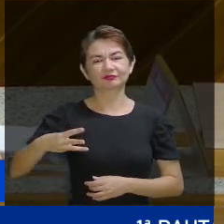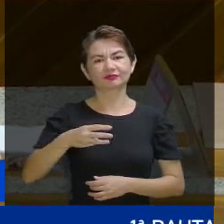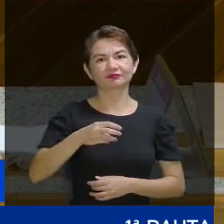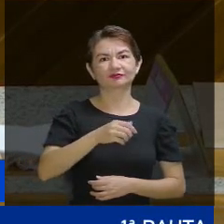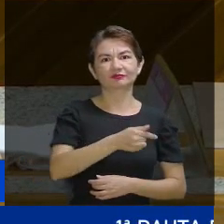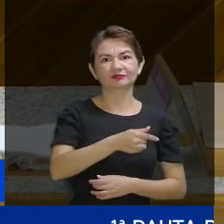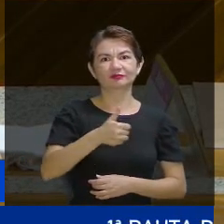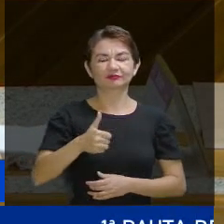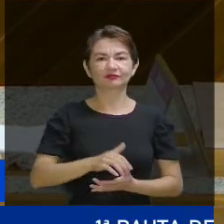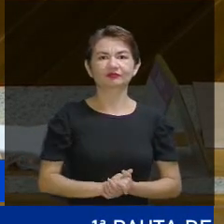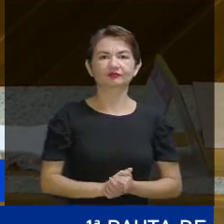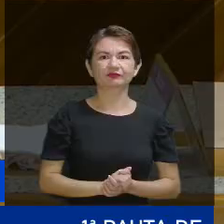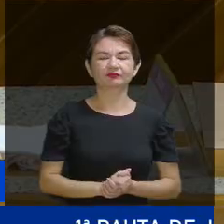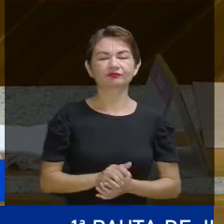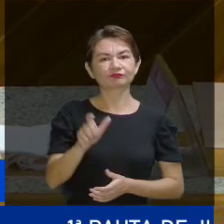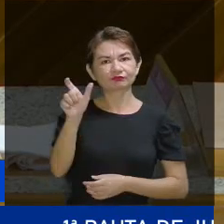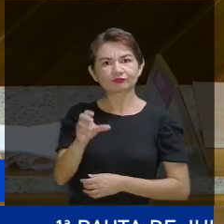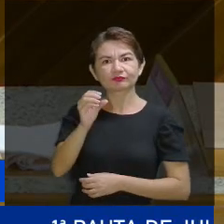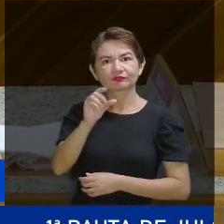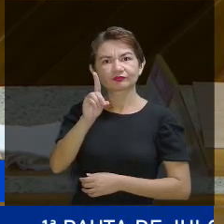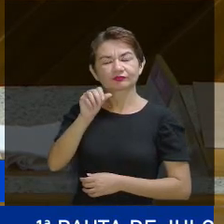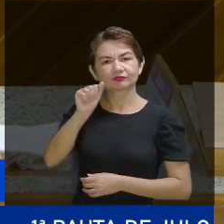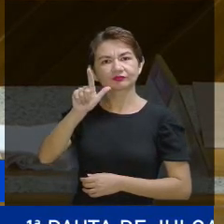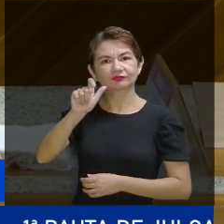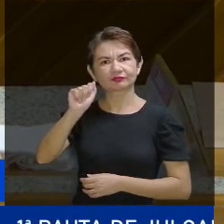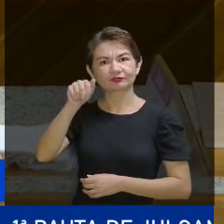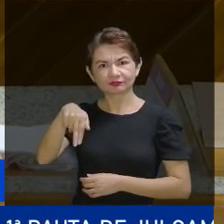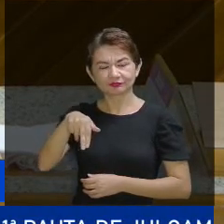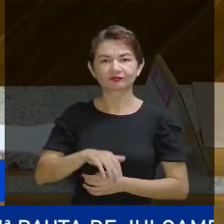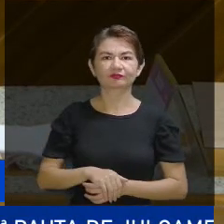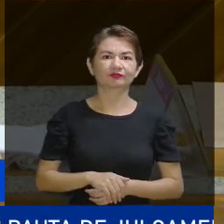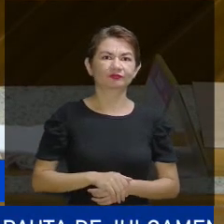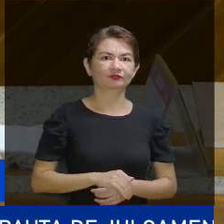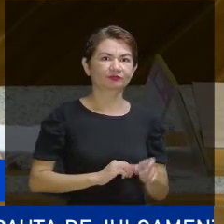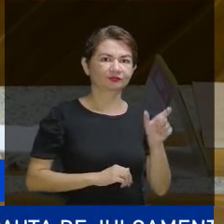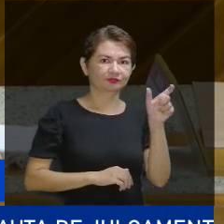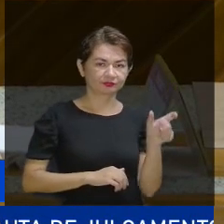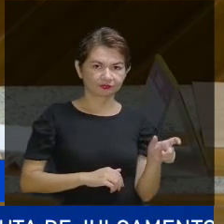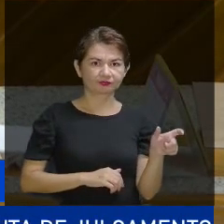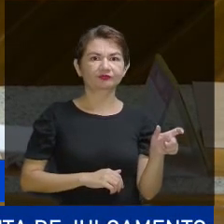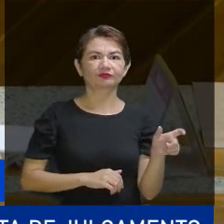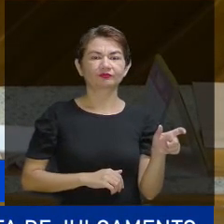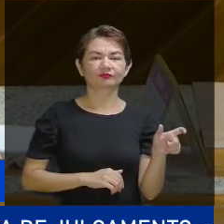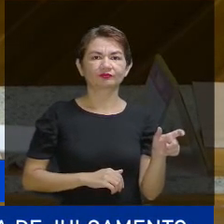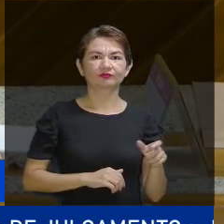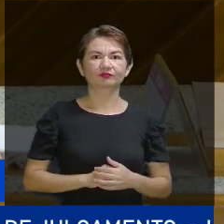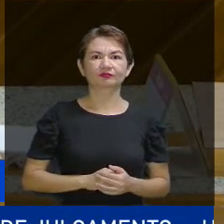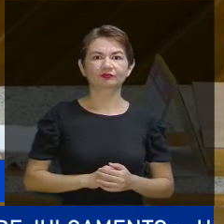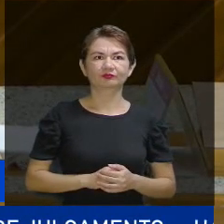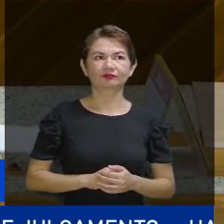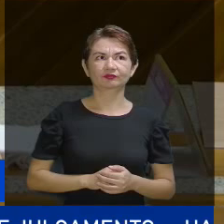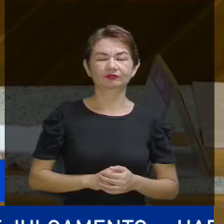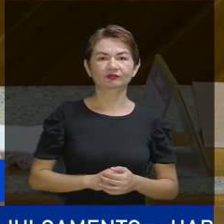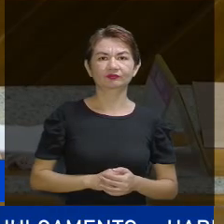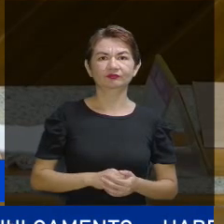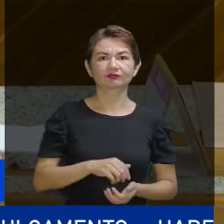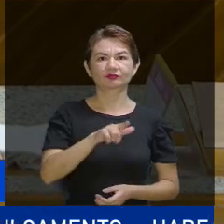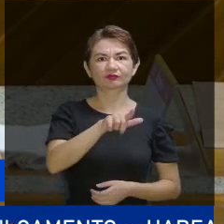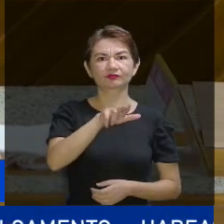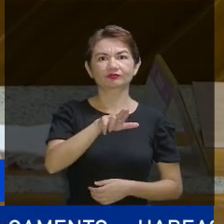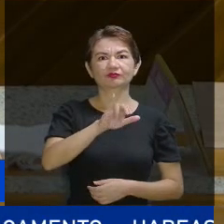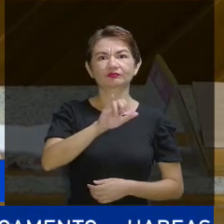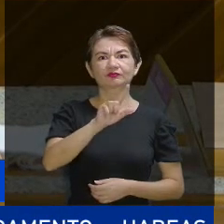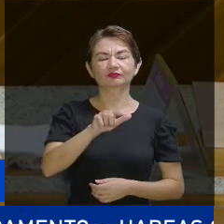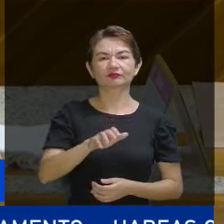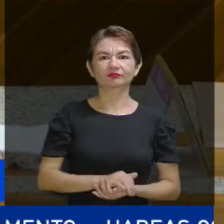0600-226-71, sendo paciente Ordalan Ferreira dos Santos e impetrante o doutor Luiz Magno. A